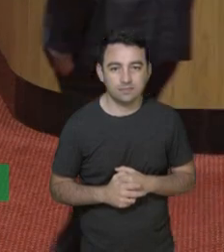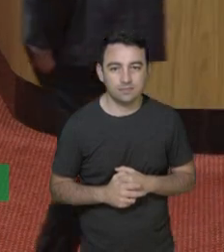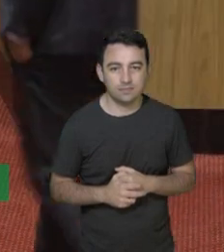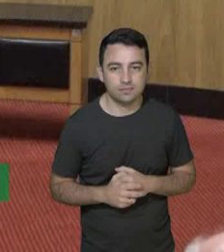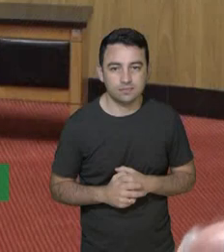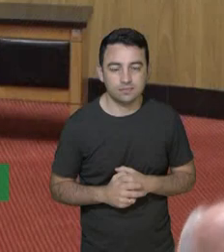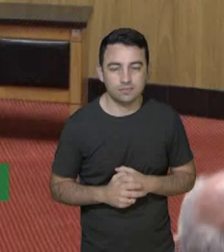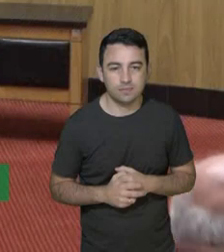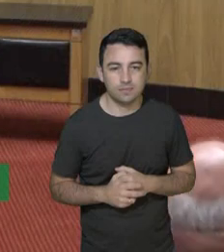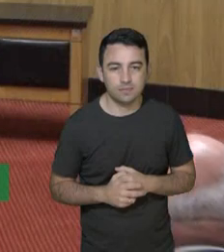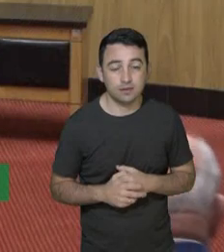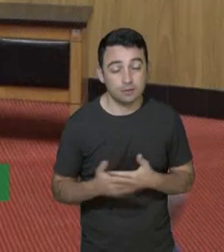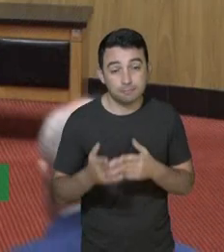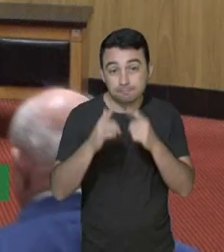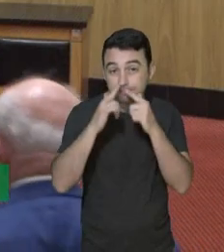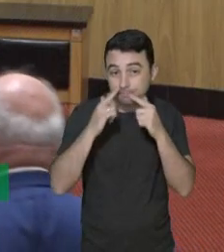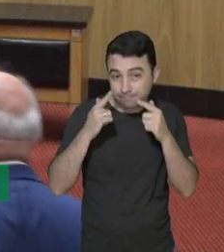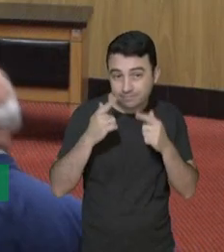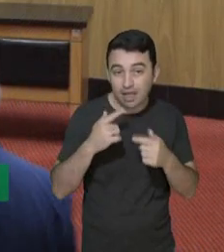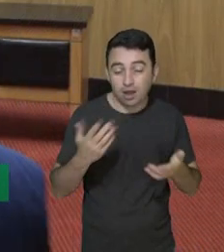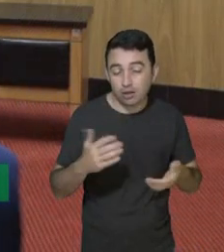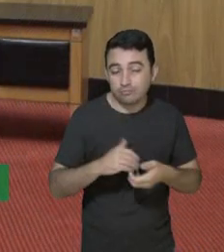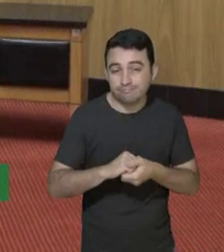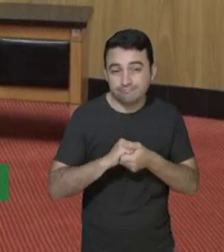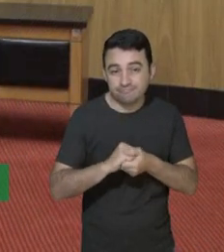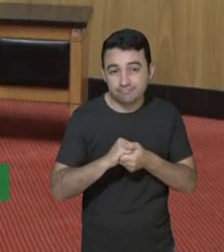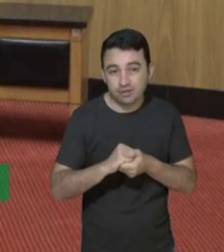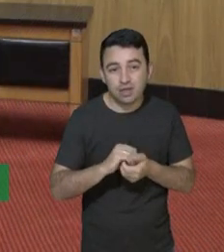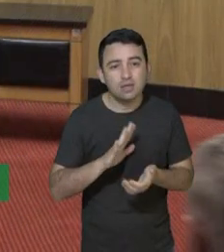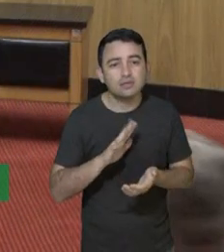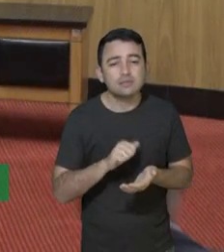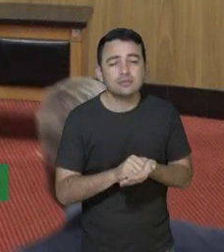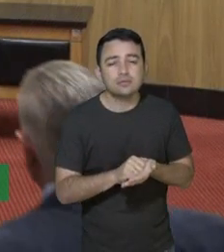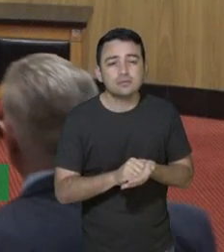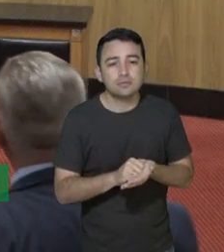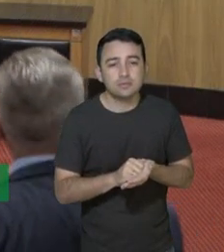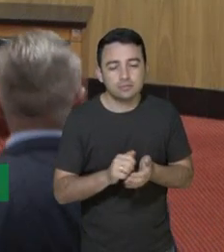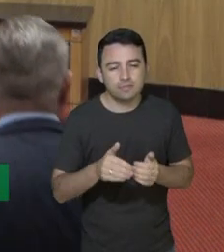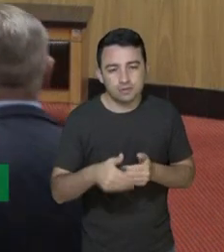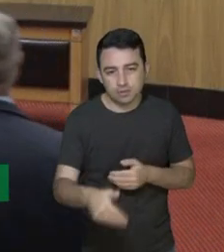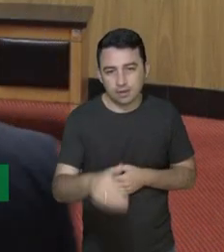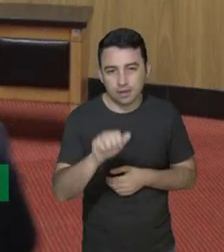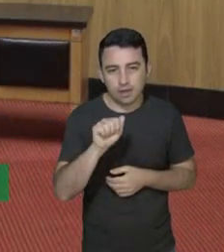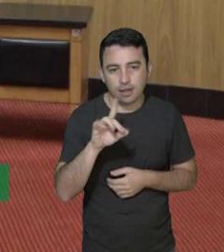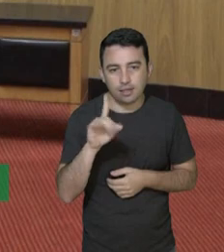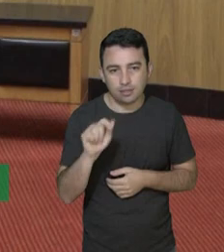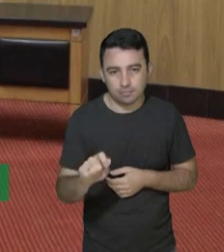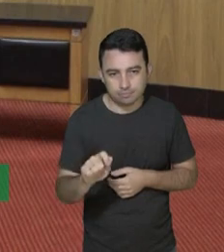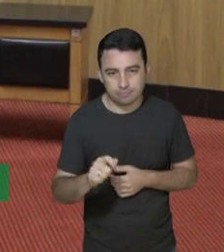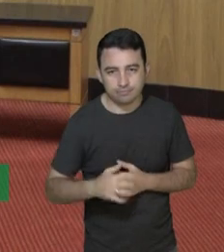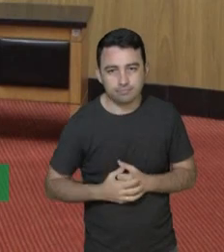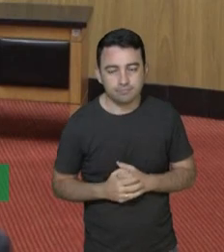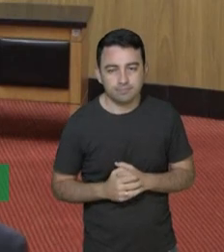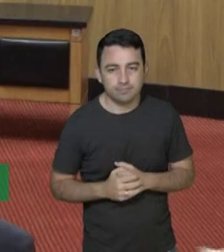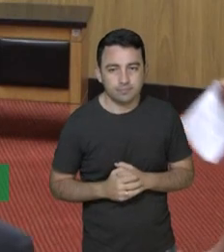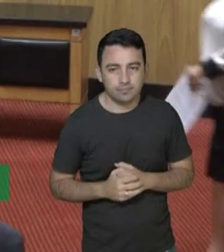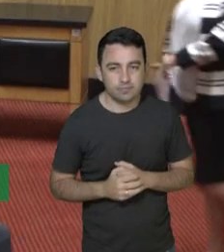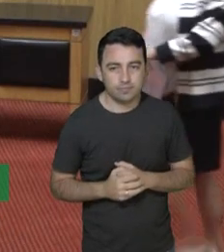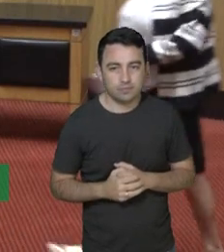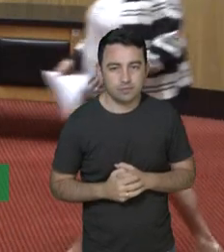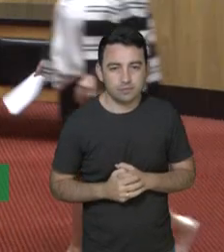Titon recebe os cumprimentos ainda escrita a deputada Ada De Luca. Excelência deputada Ada, tem a